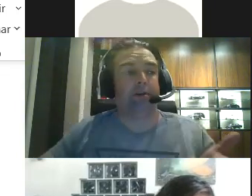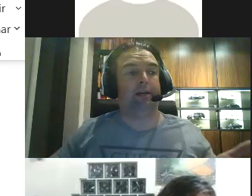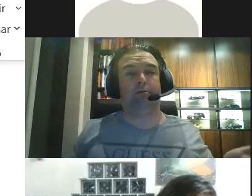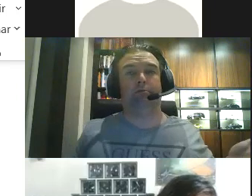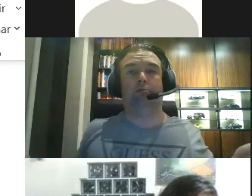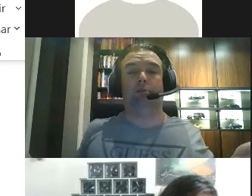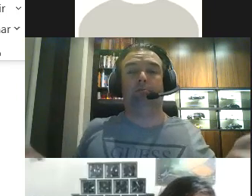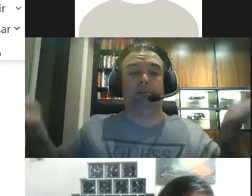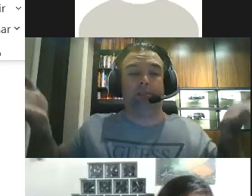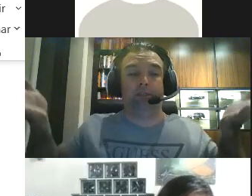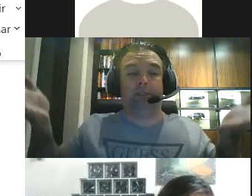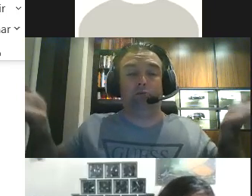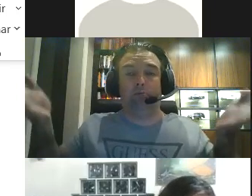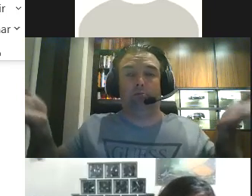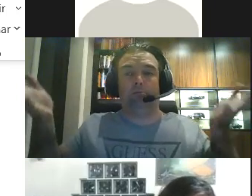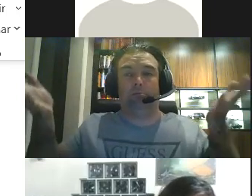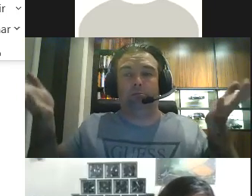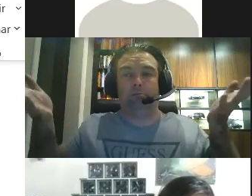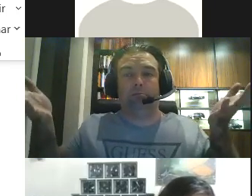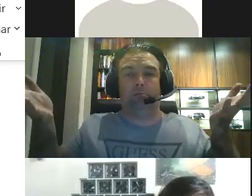lençol freático está totalmente abastecido